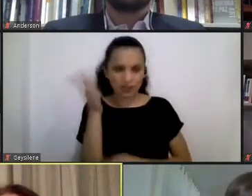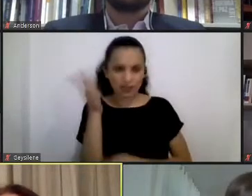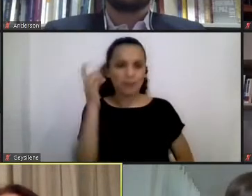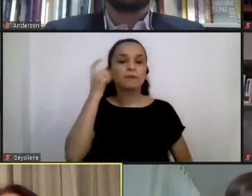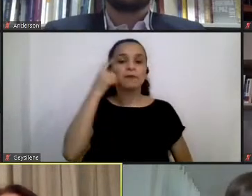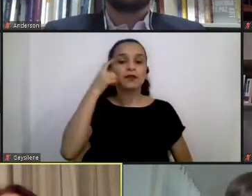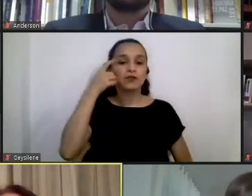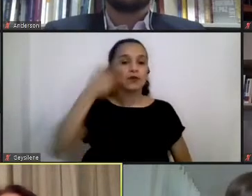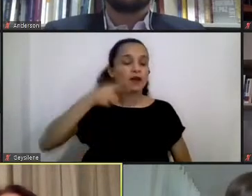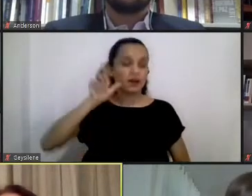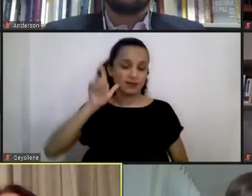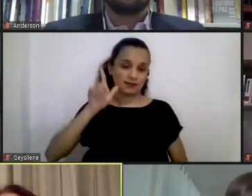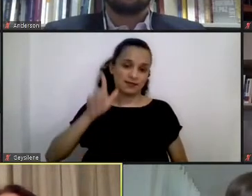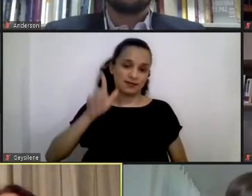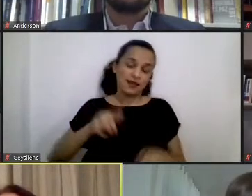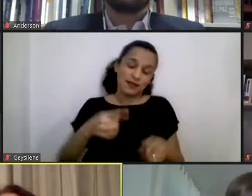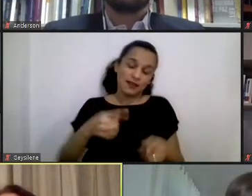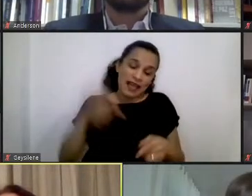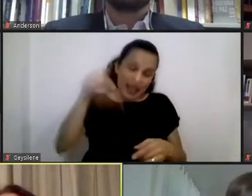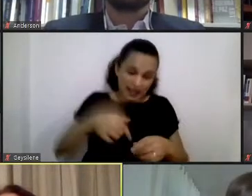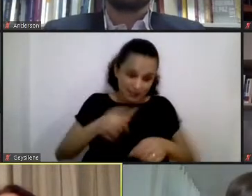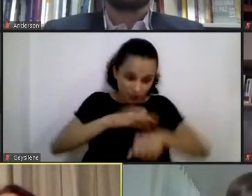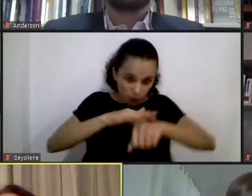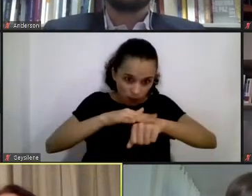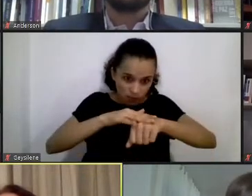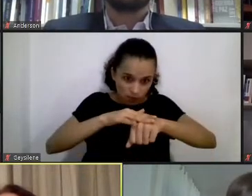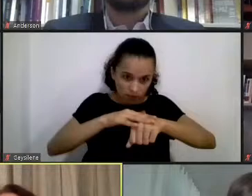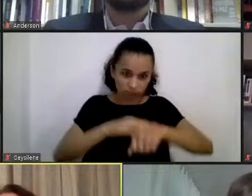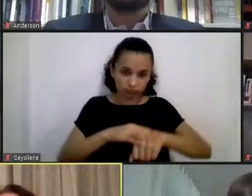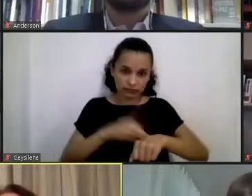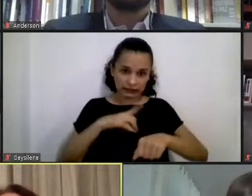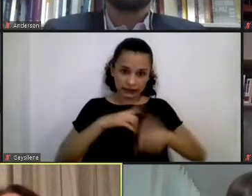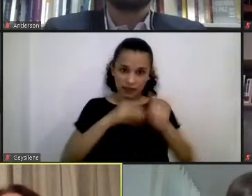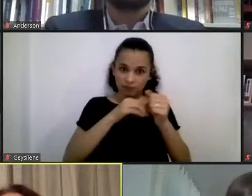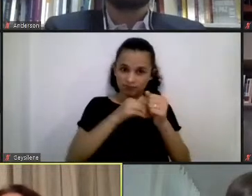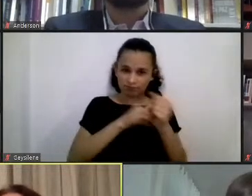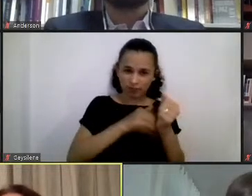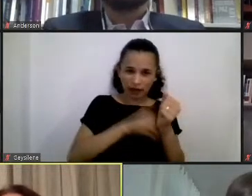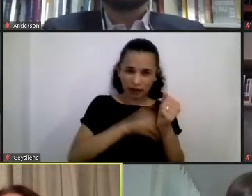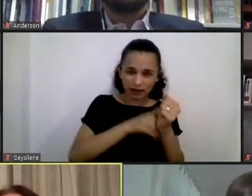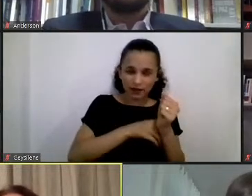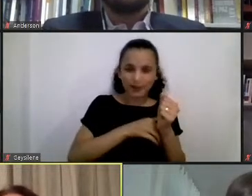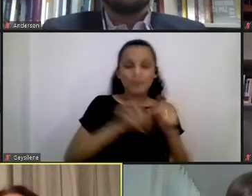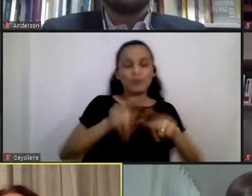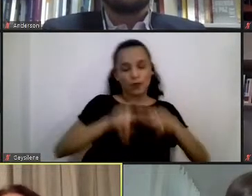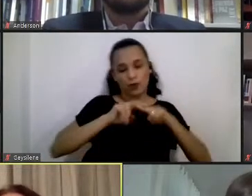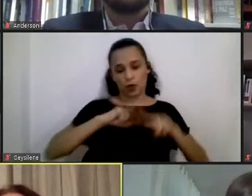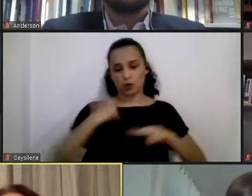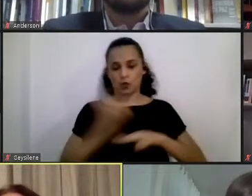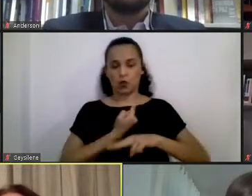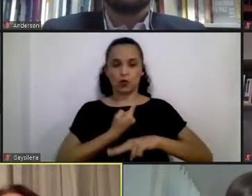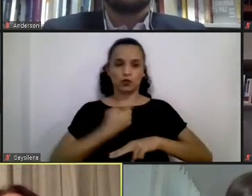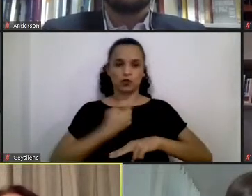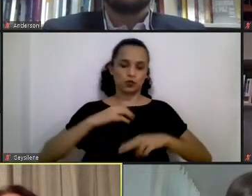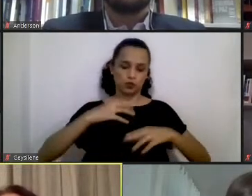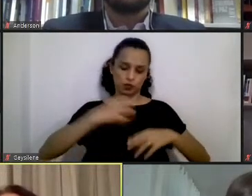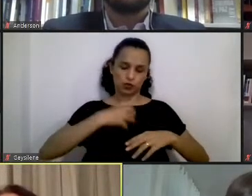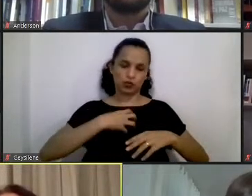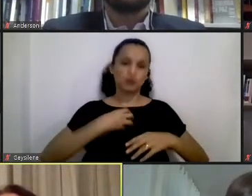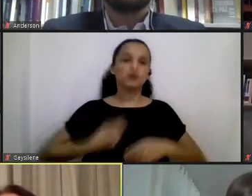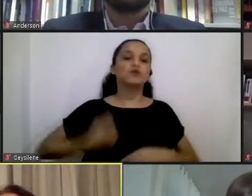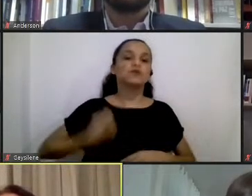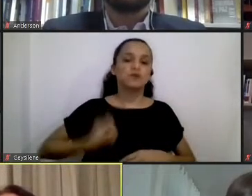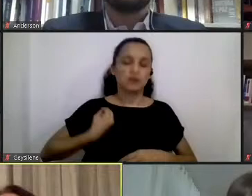tão misteriosa, surgiu também por conta do nosso próprio modo de vida. Nossa cultura,